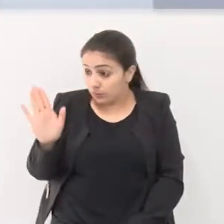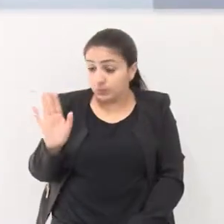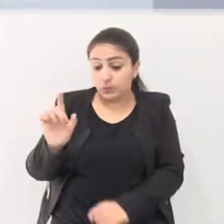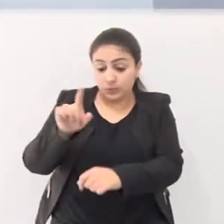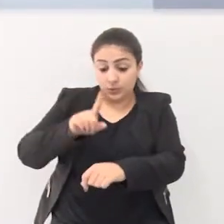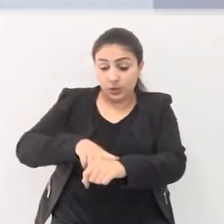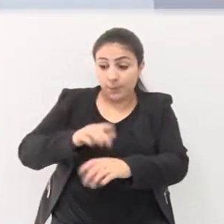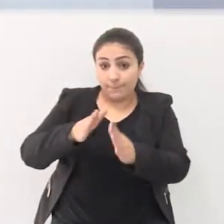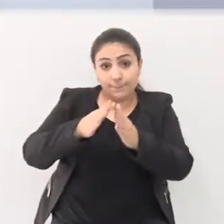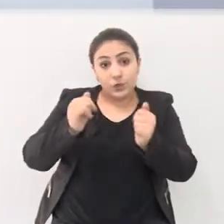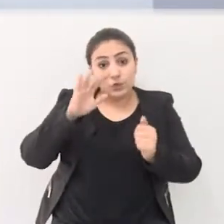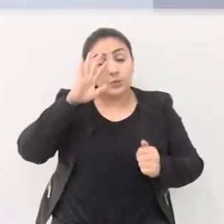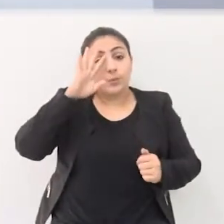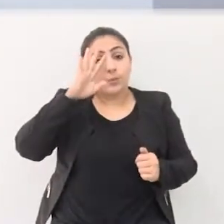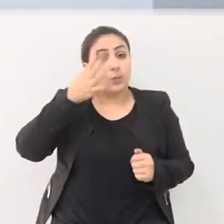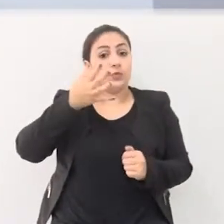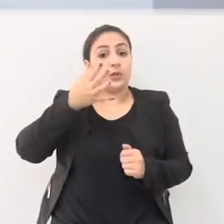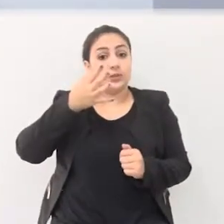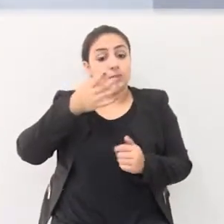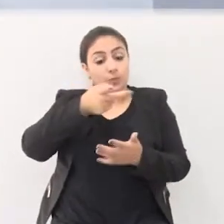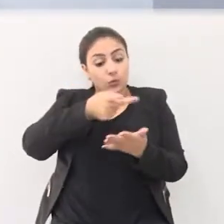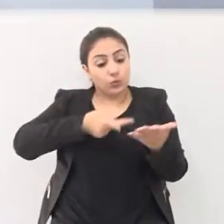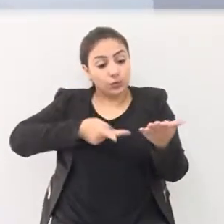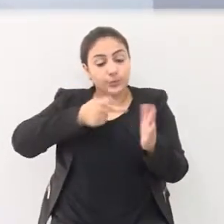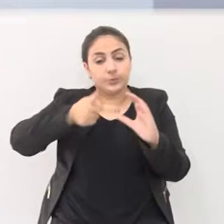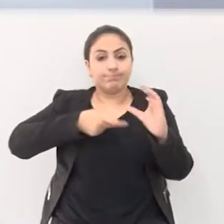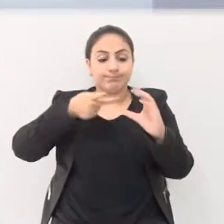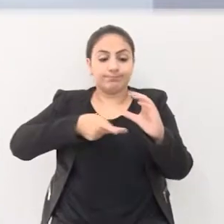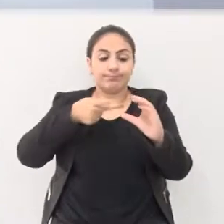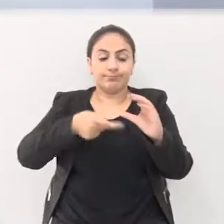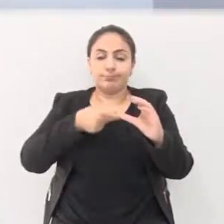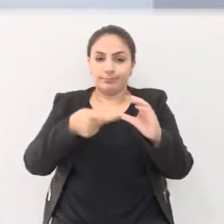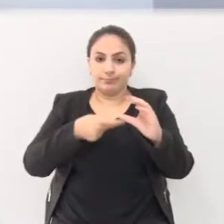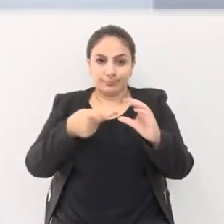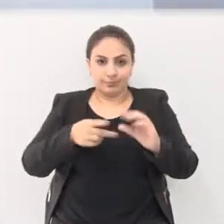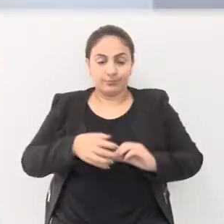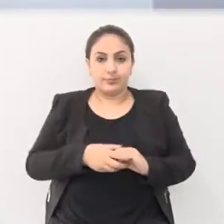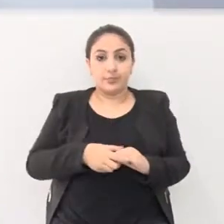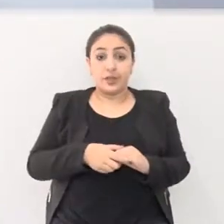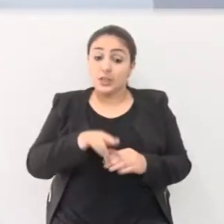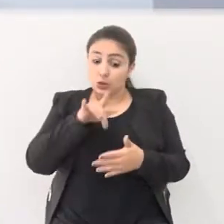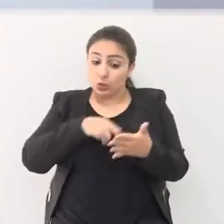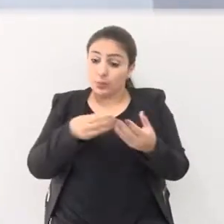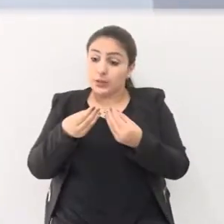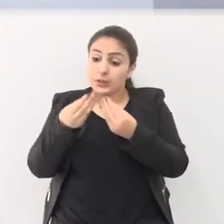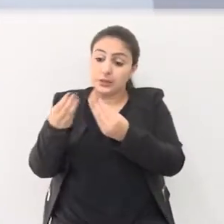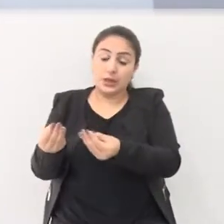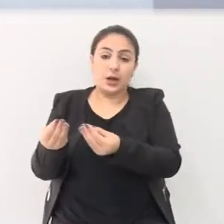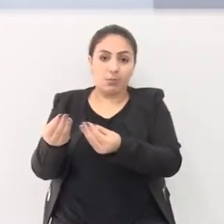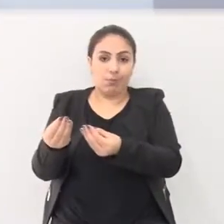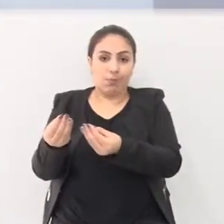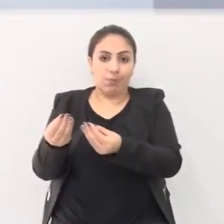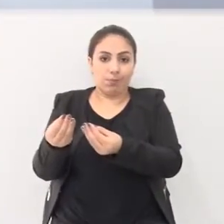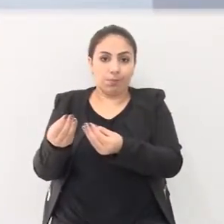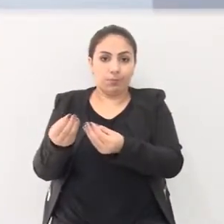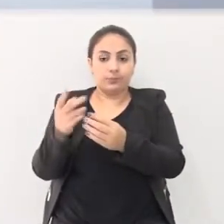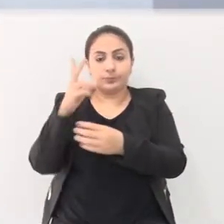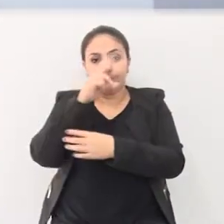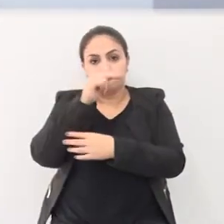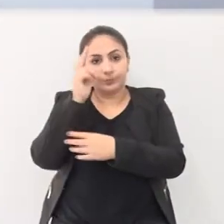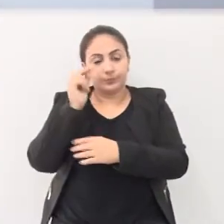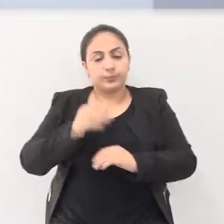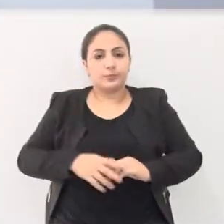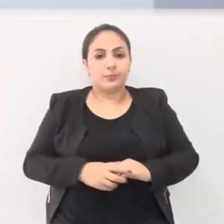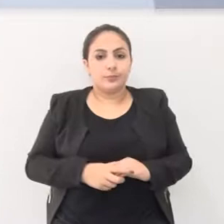prontamente fizemos um pedido de providência, uma indicação, protocolamos na Câmara de Vereadores. Esse documento é enviado para